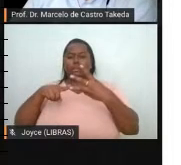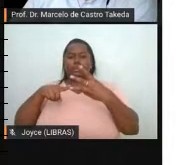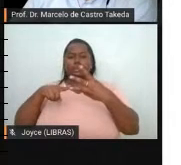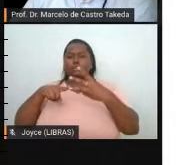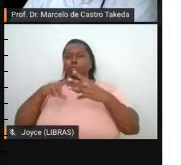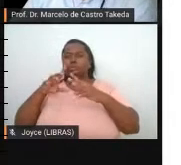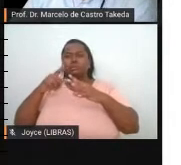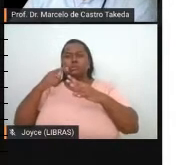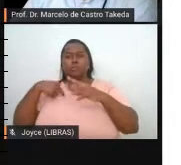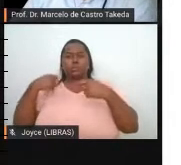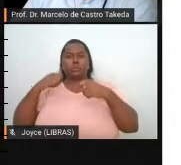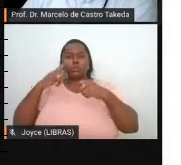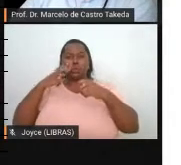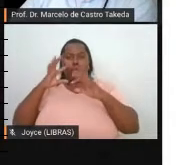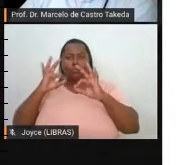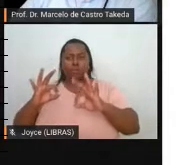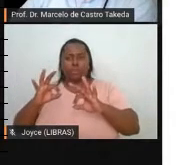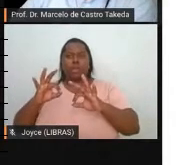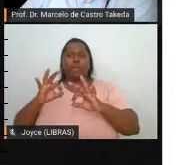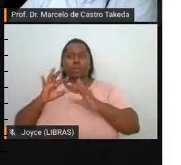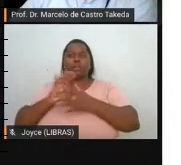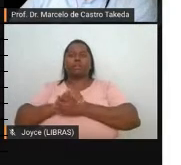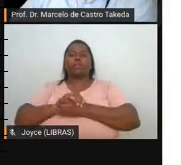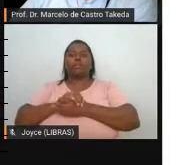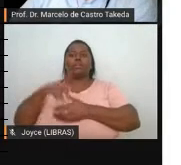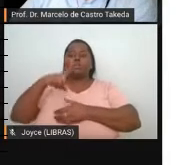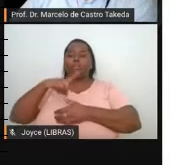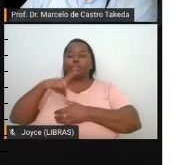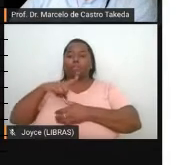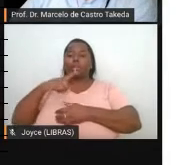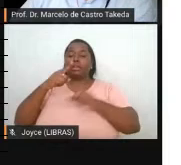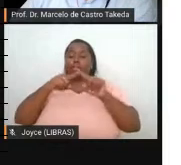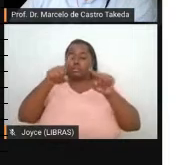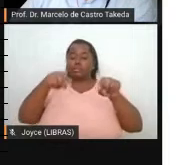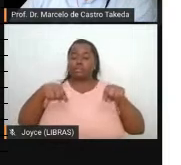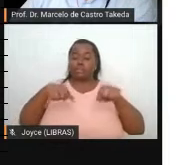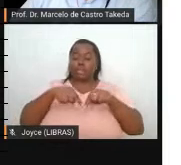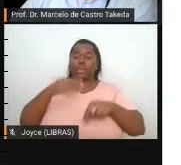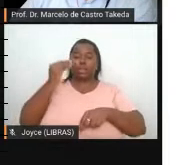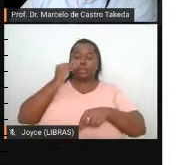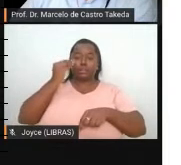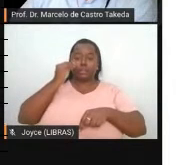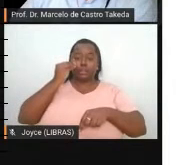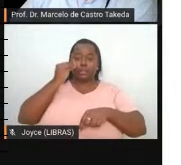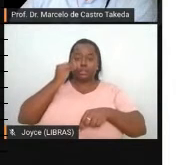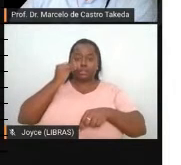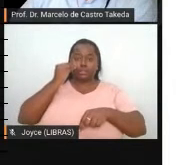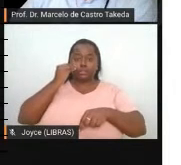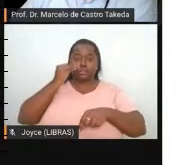confirmar. Existe uma sala teste no ambiente